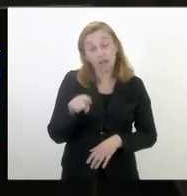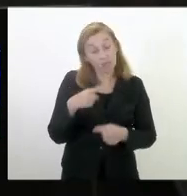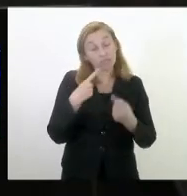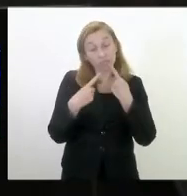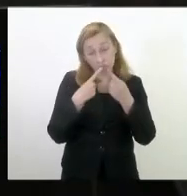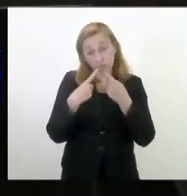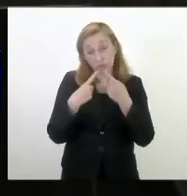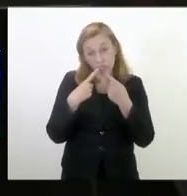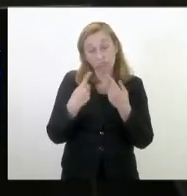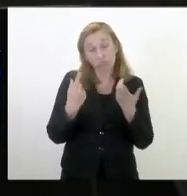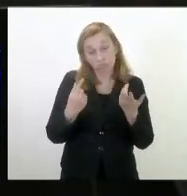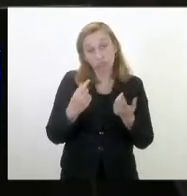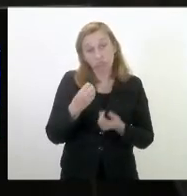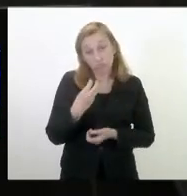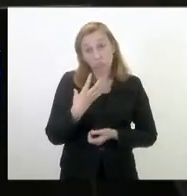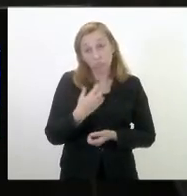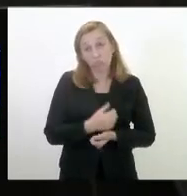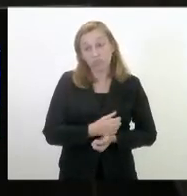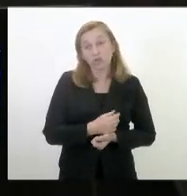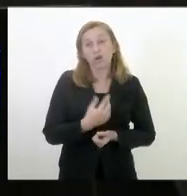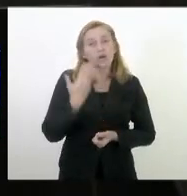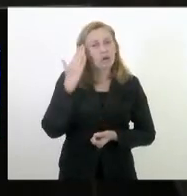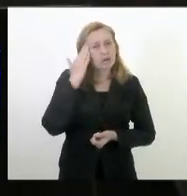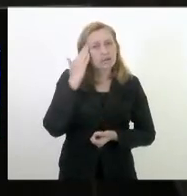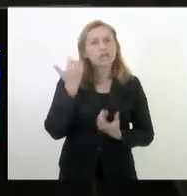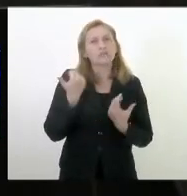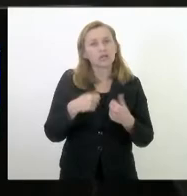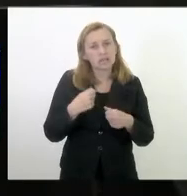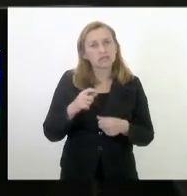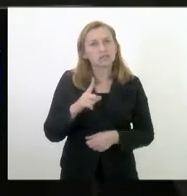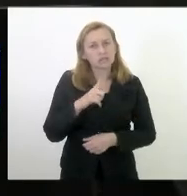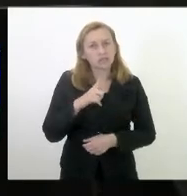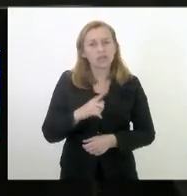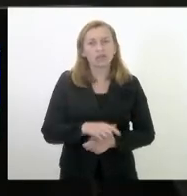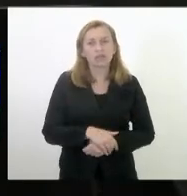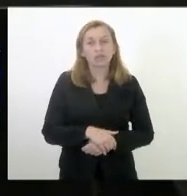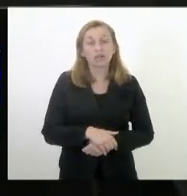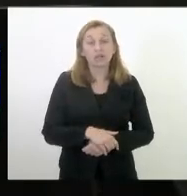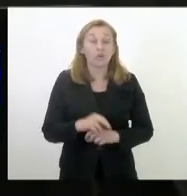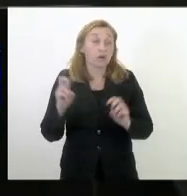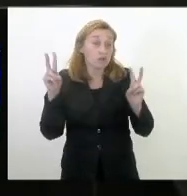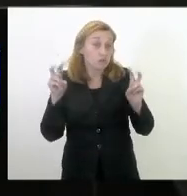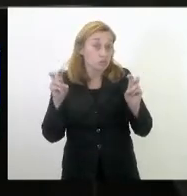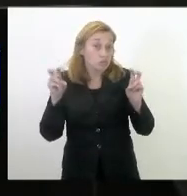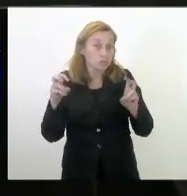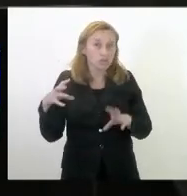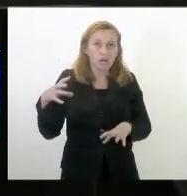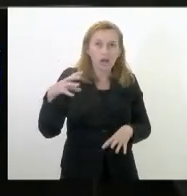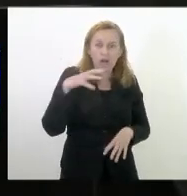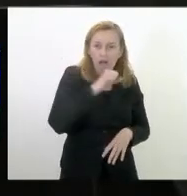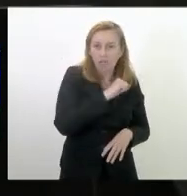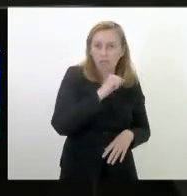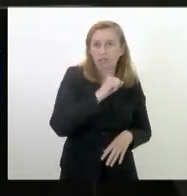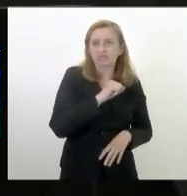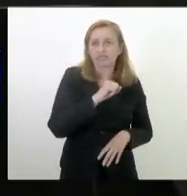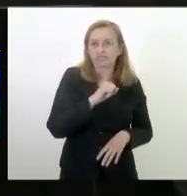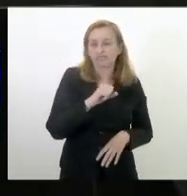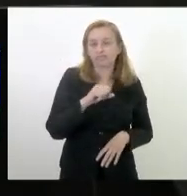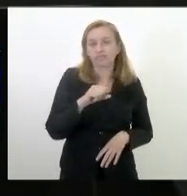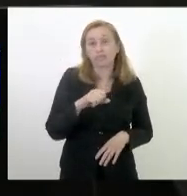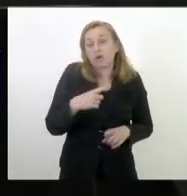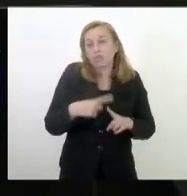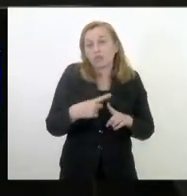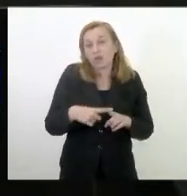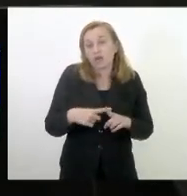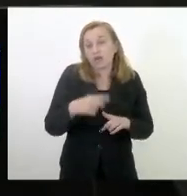mas é claro, o que é preciso entender, porém, é a situação emergencial em que essas pessoas se encontram,